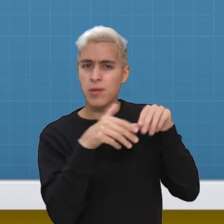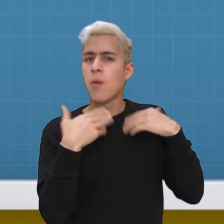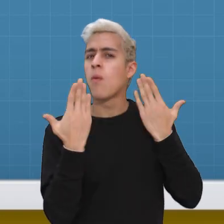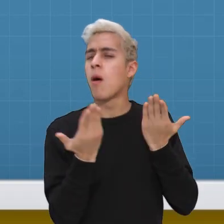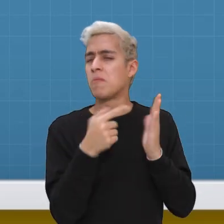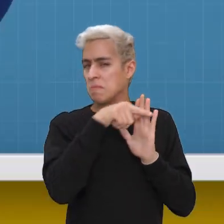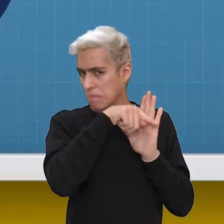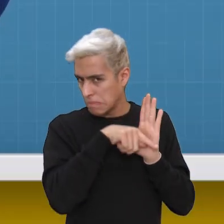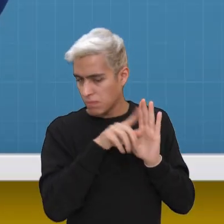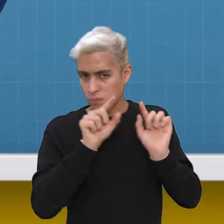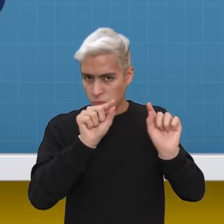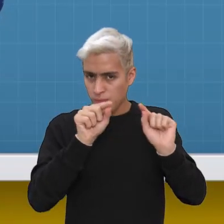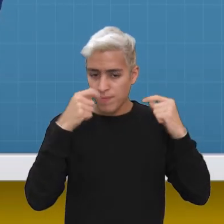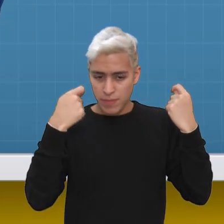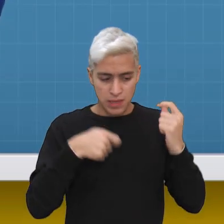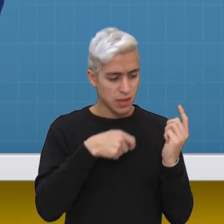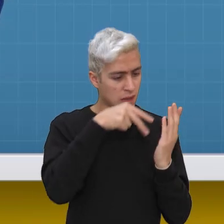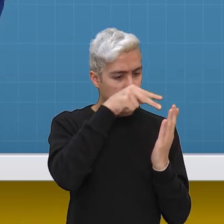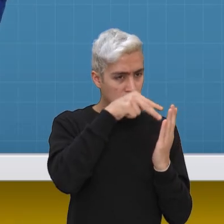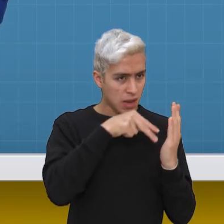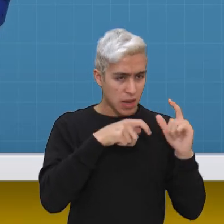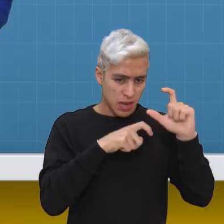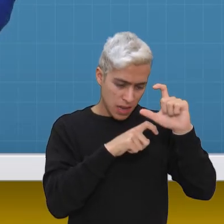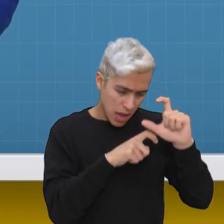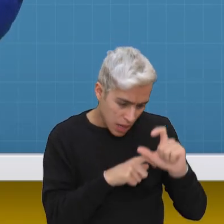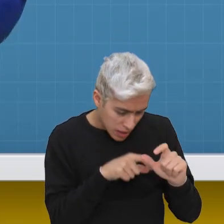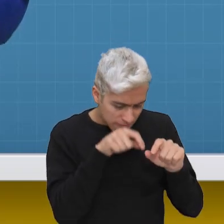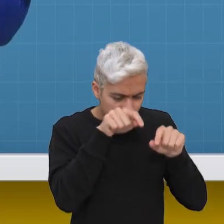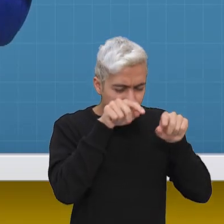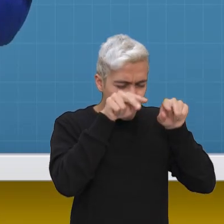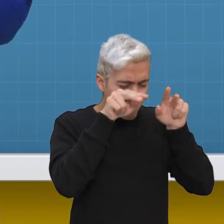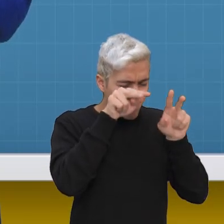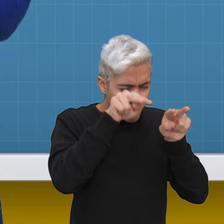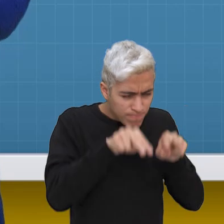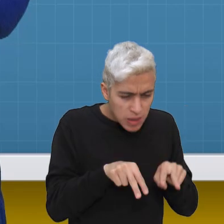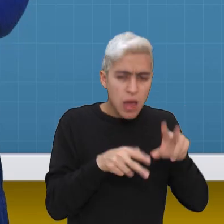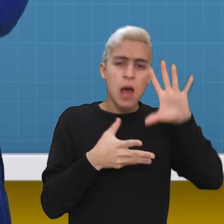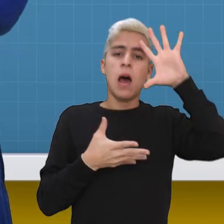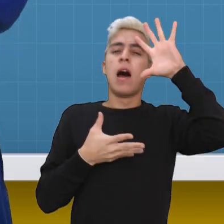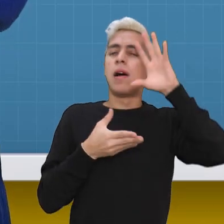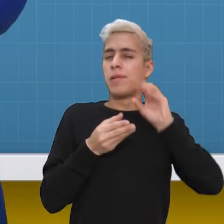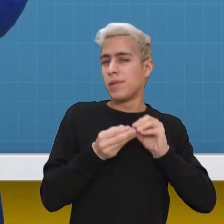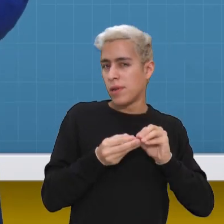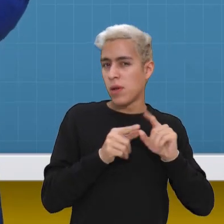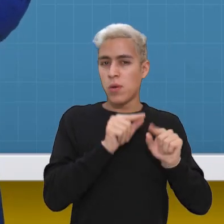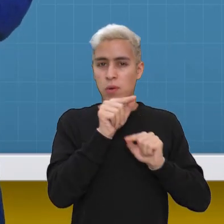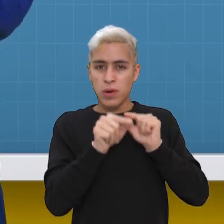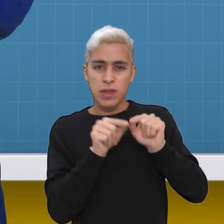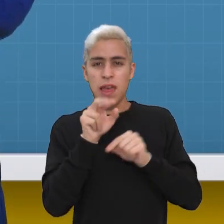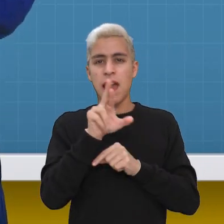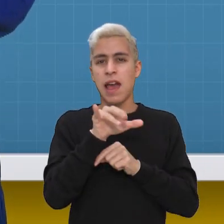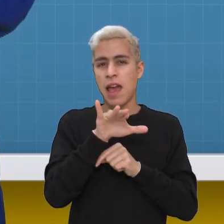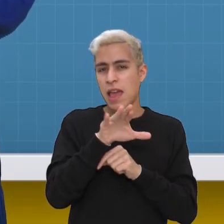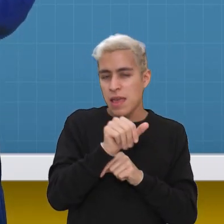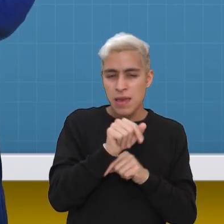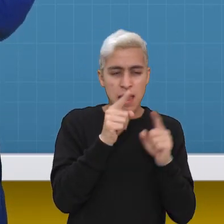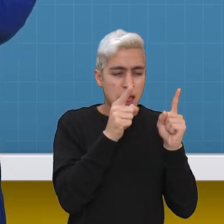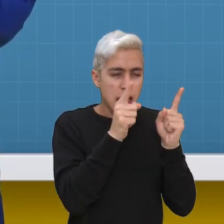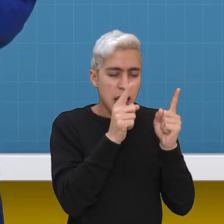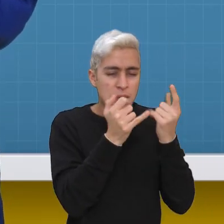quais são? Nós precisamos ler as quadrinhas hoje, nós precisamos compreender rima como